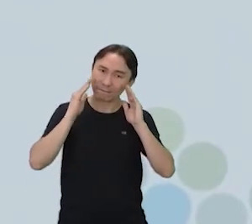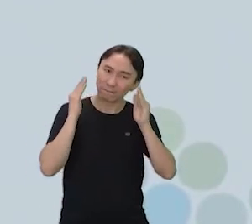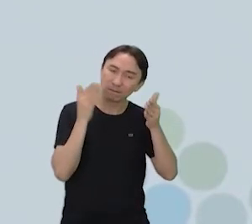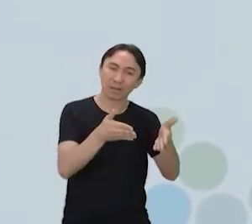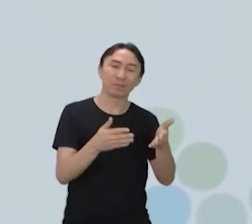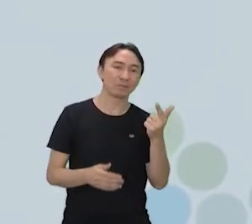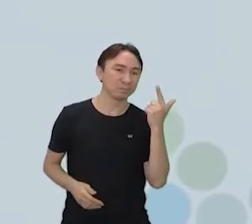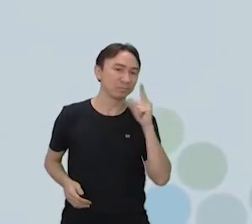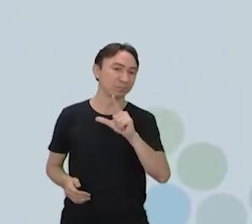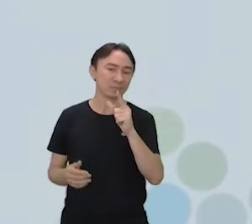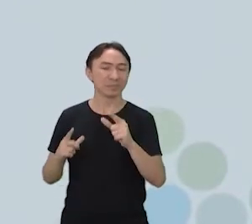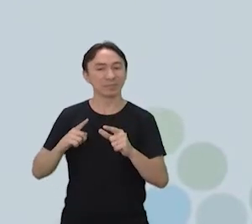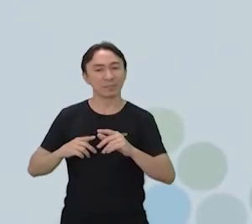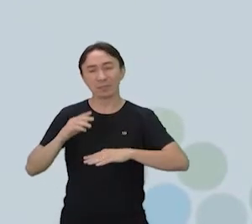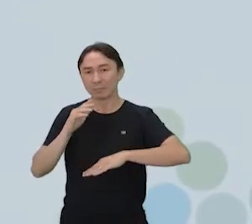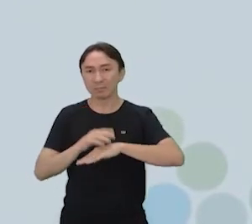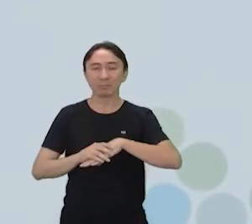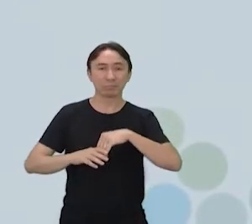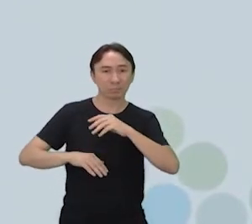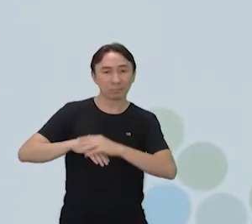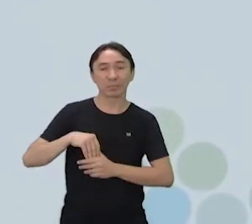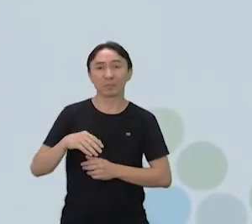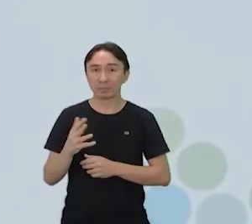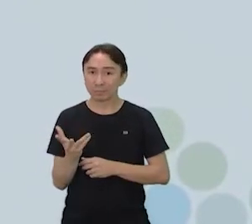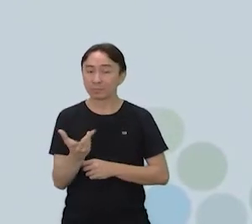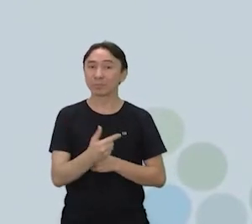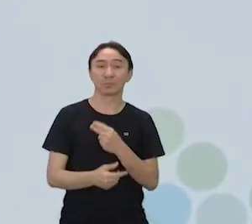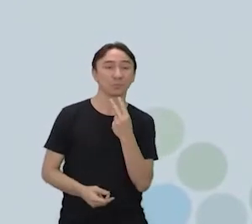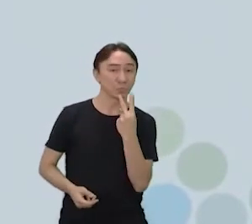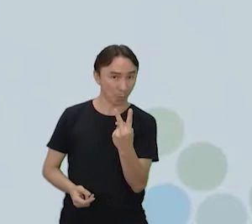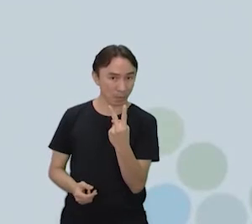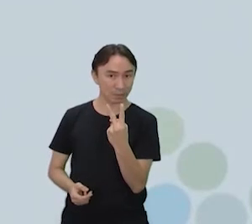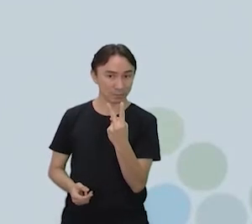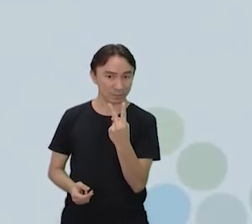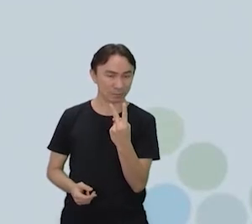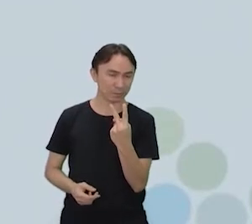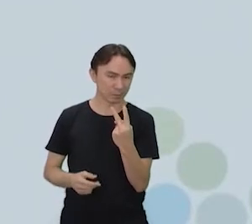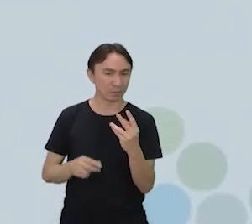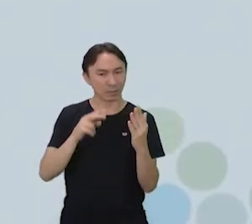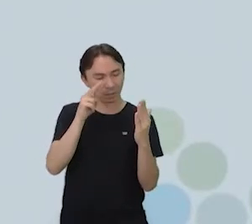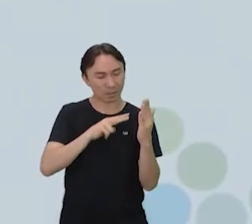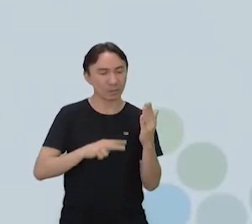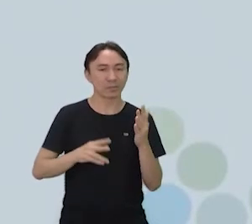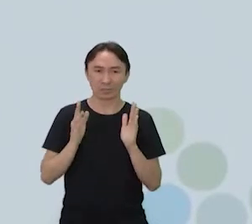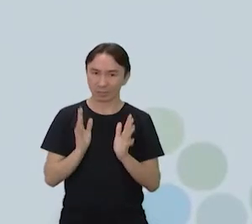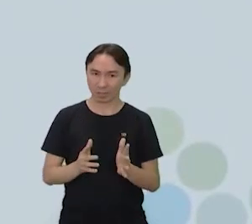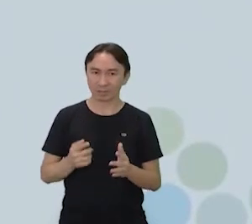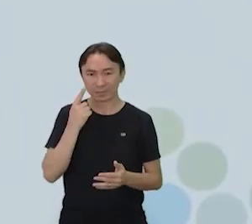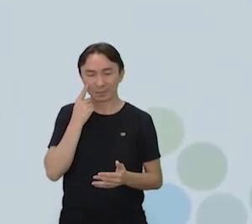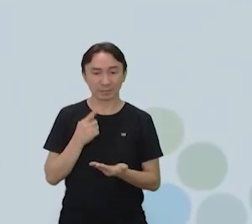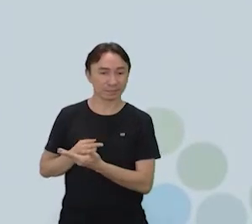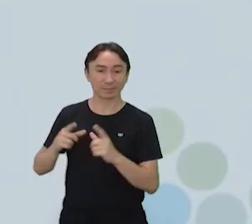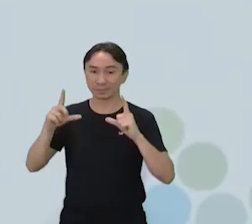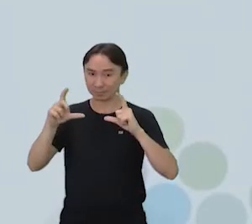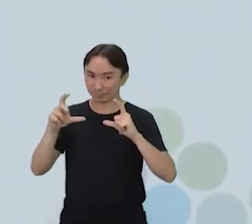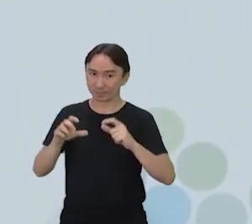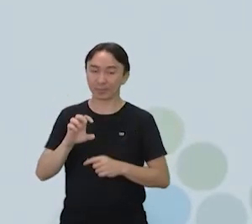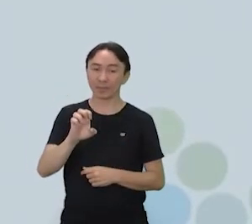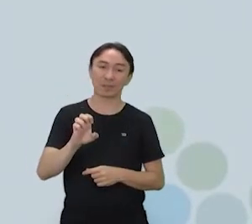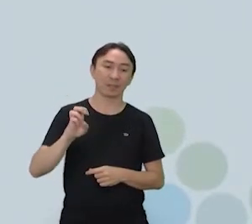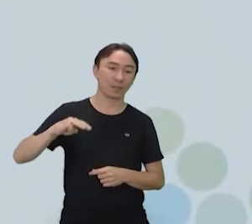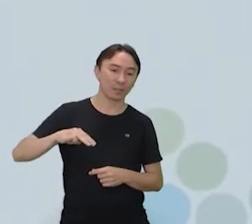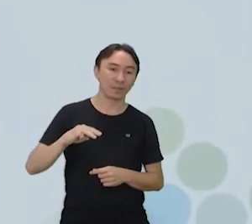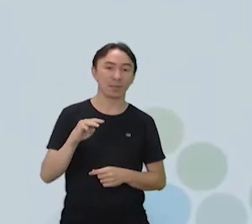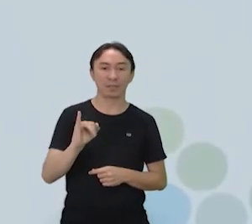aí 2 habilidades. Eu já fiz a leitura delas, então hoje, somente para que vocês deem um print, nós temos a habilidade